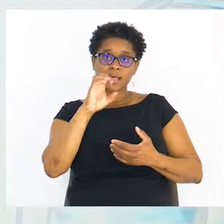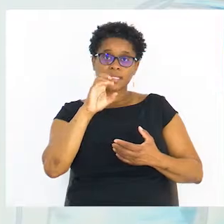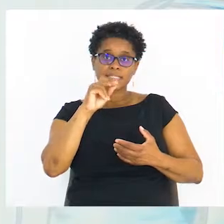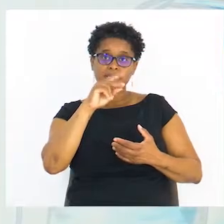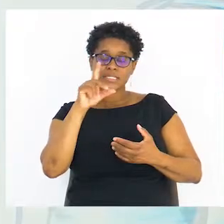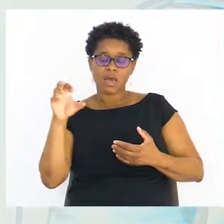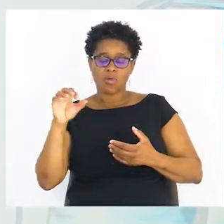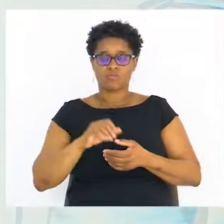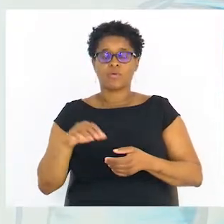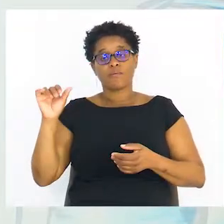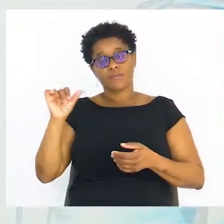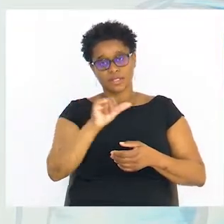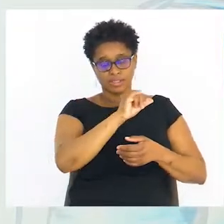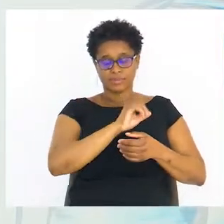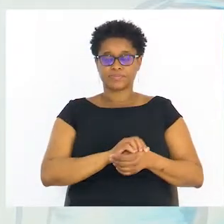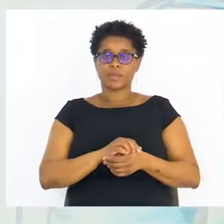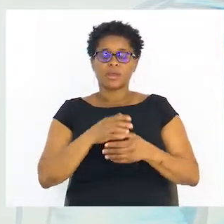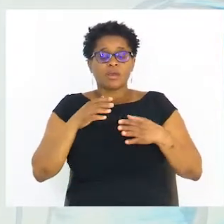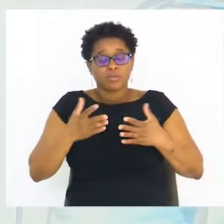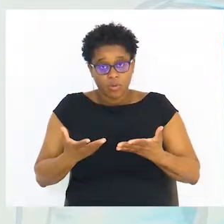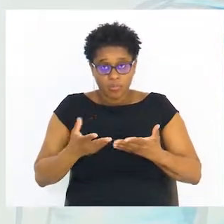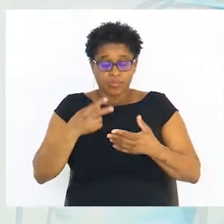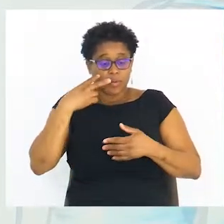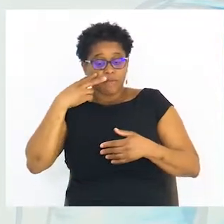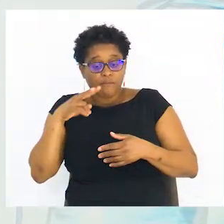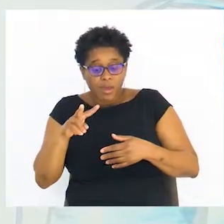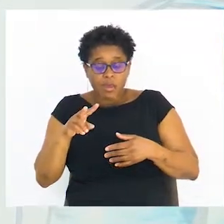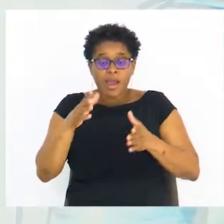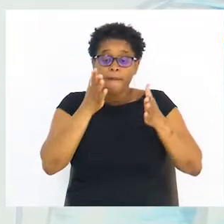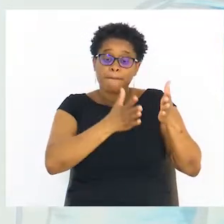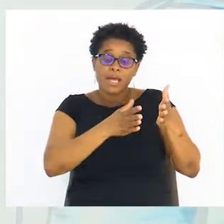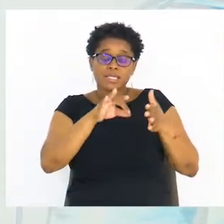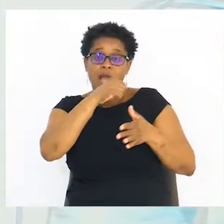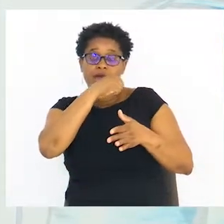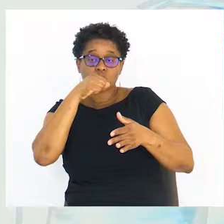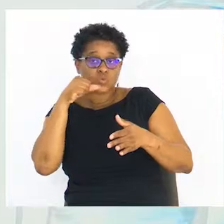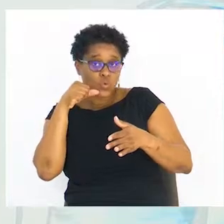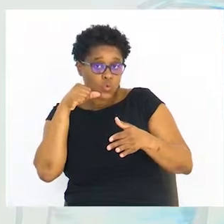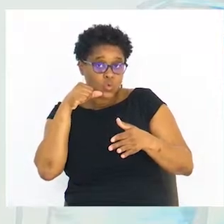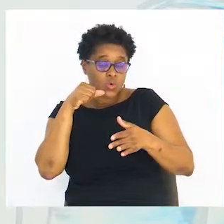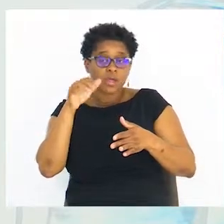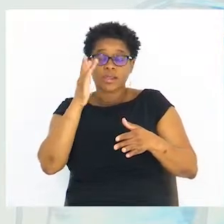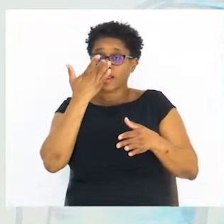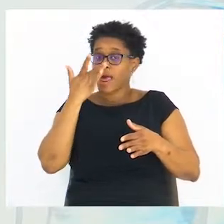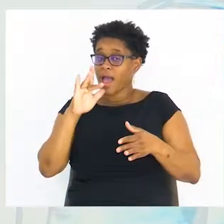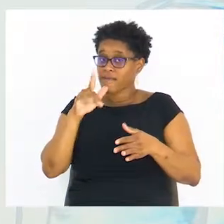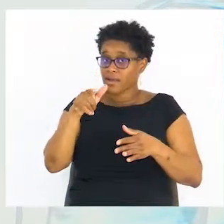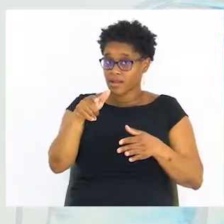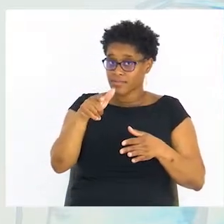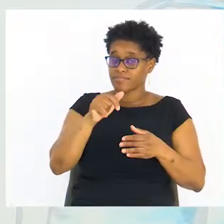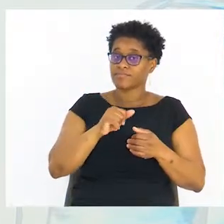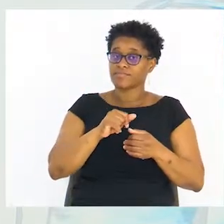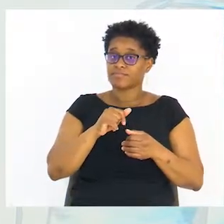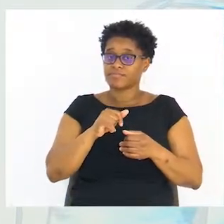Pois, vendo a parte azul, no continente africano,